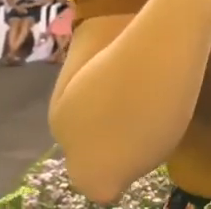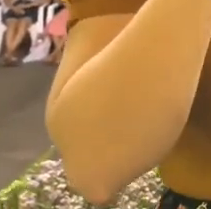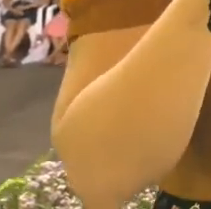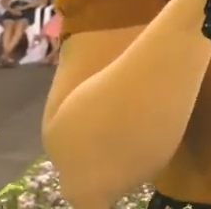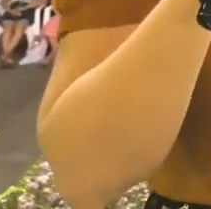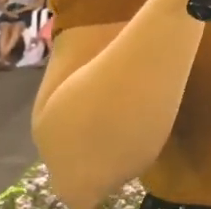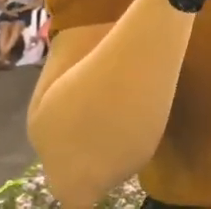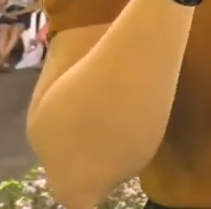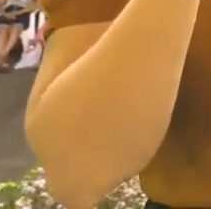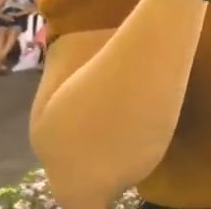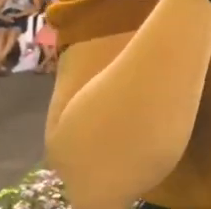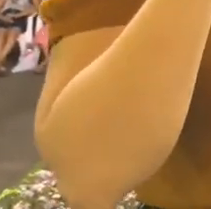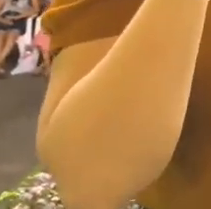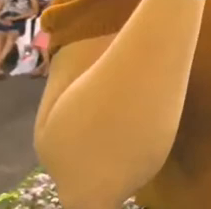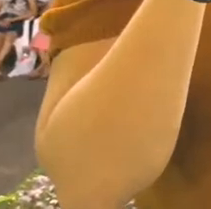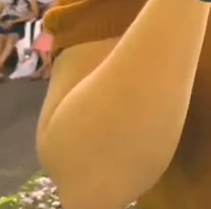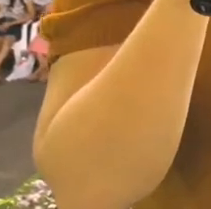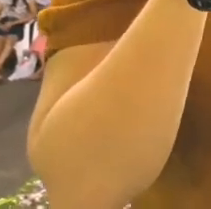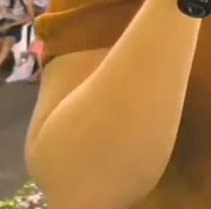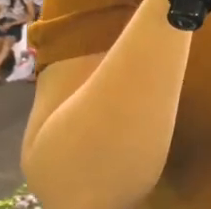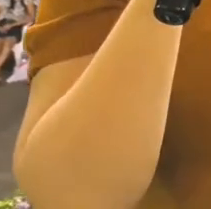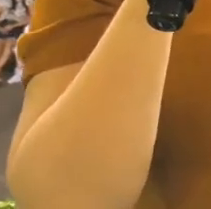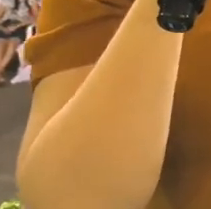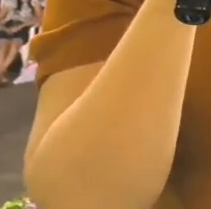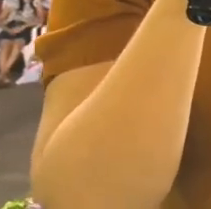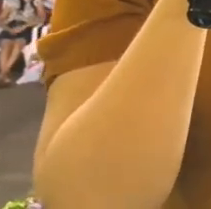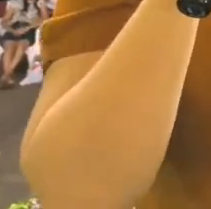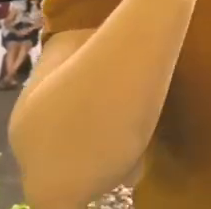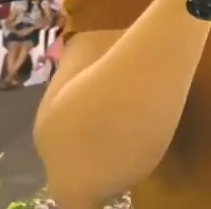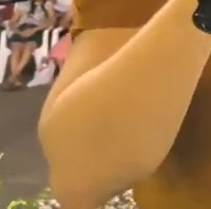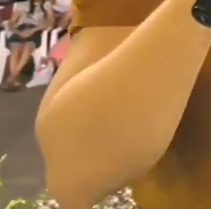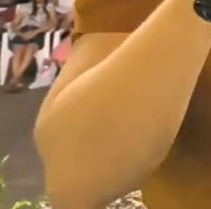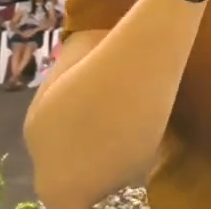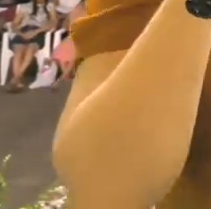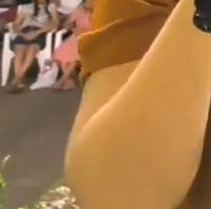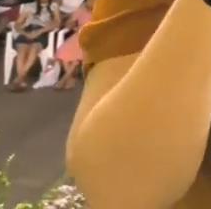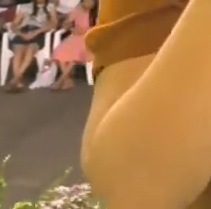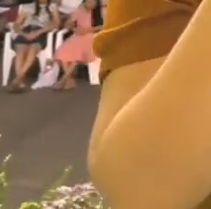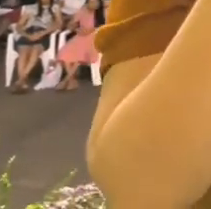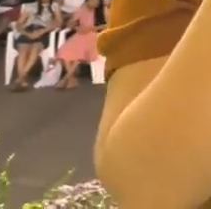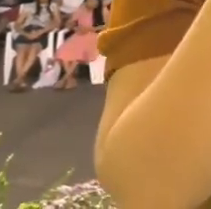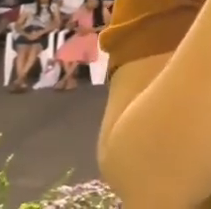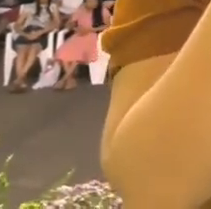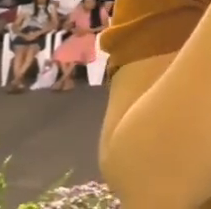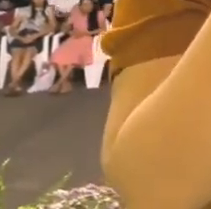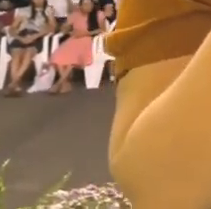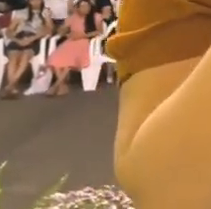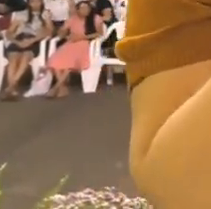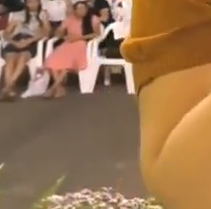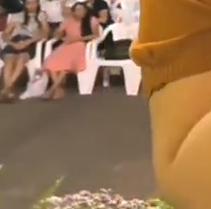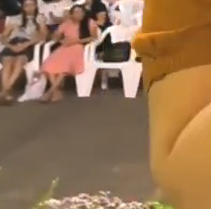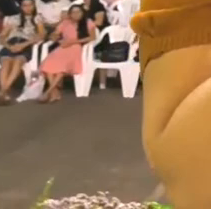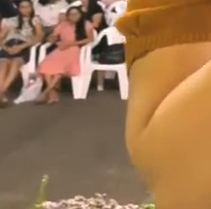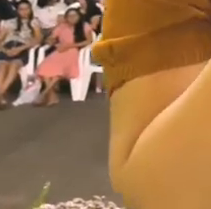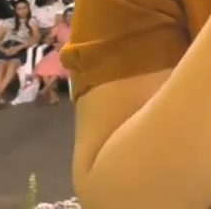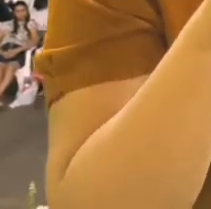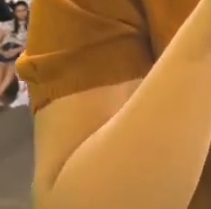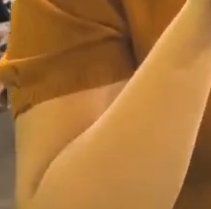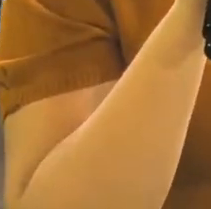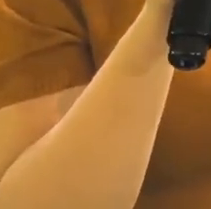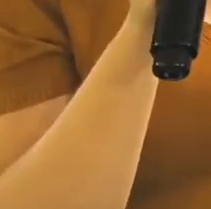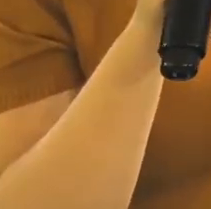aqueles Se possível com a camiseta vestido na segunda-feira você e toda sua família vestido com a camiseta